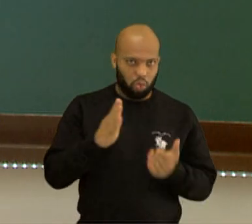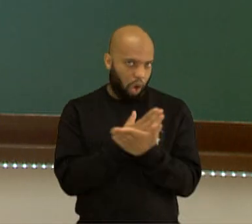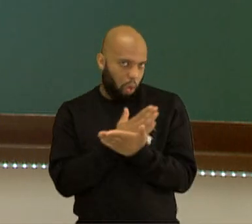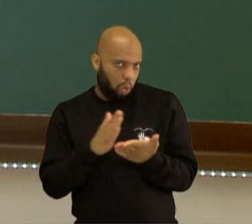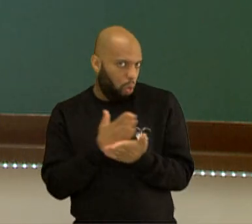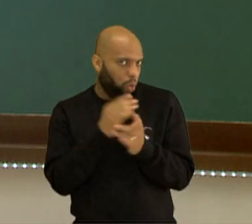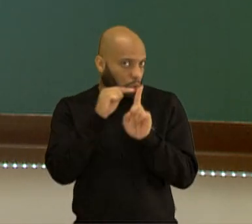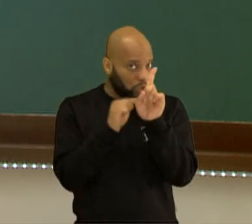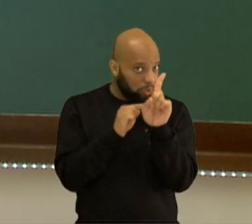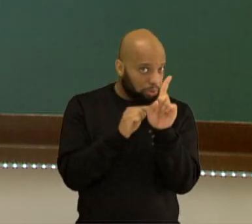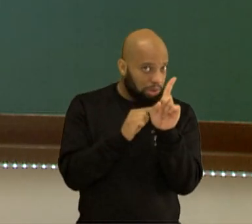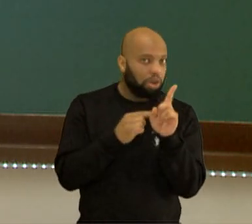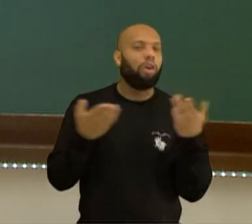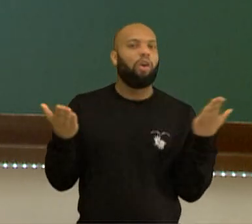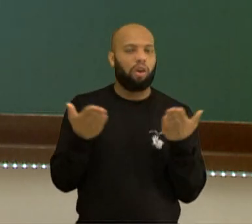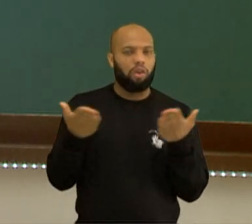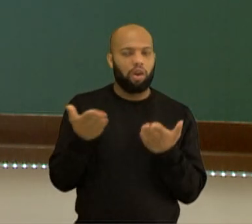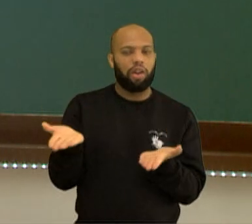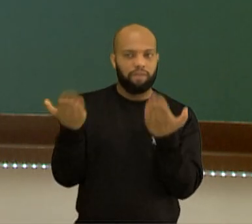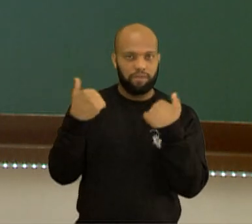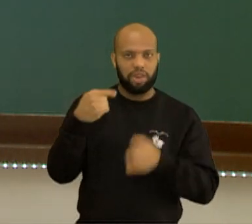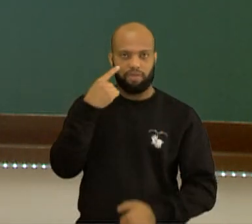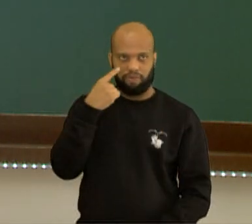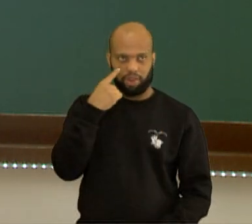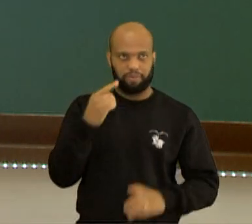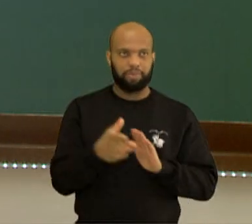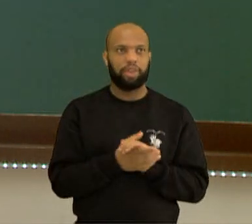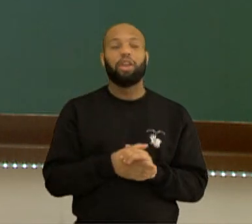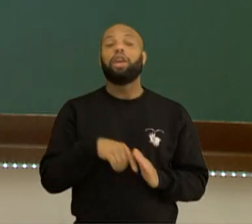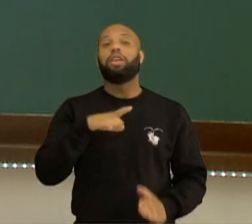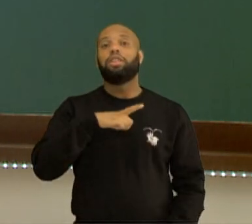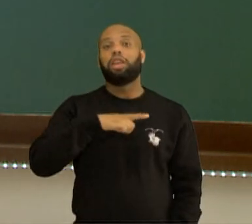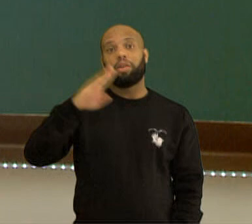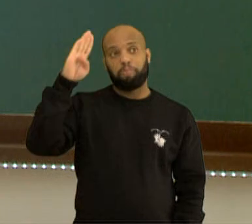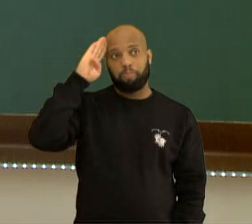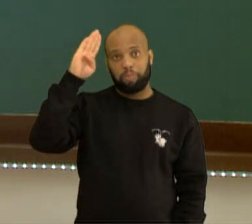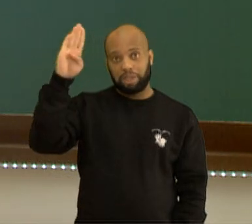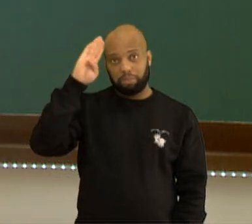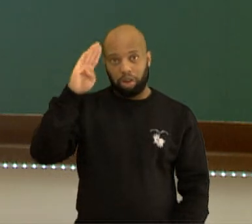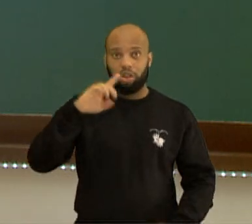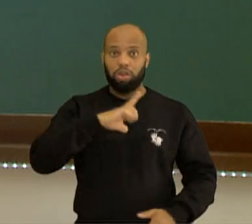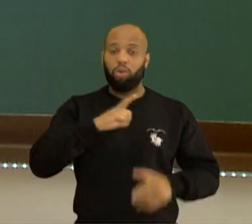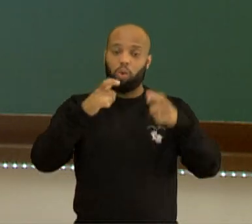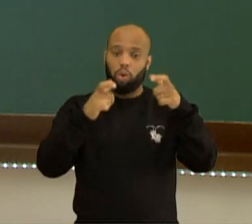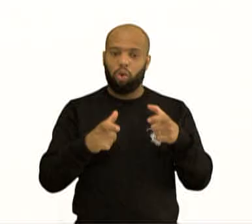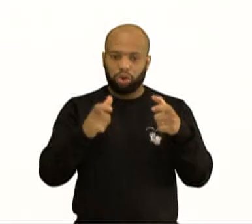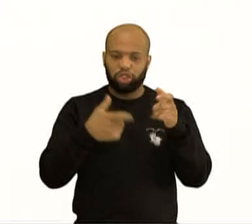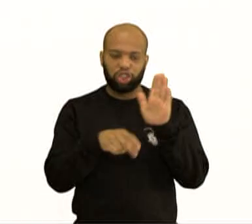energética? Vamos ver quais são elas. Então, as principais fontes energéticas são